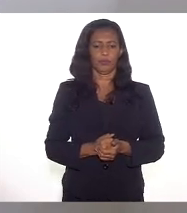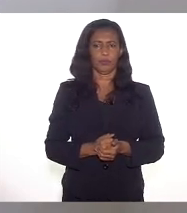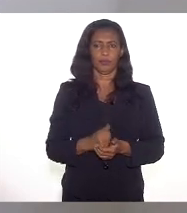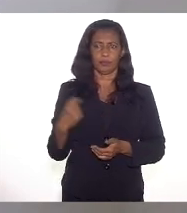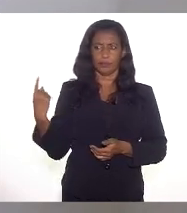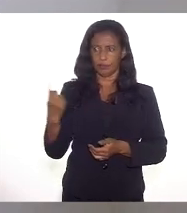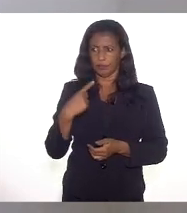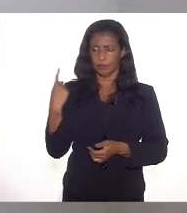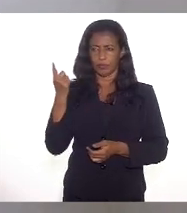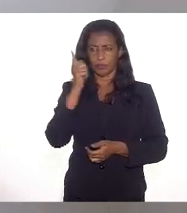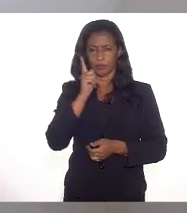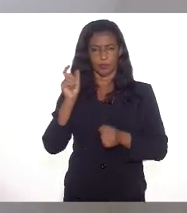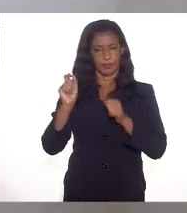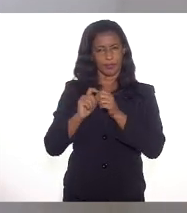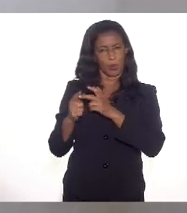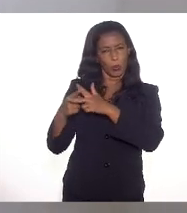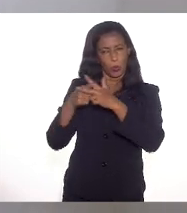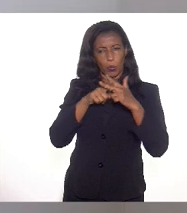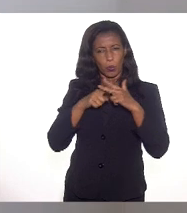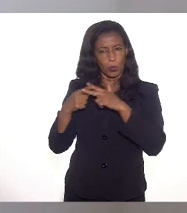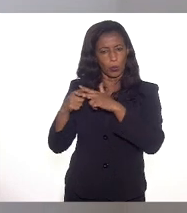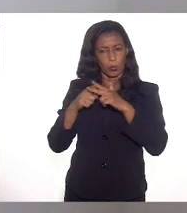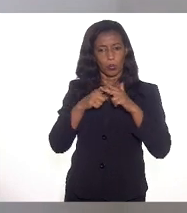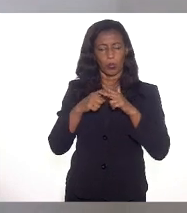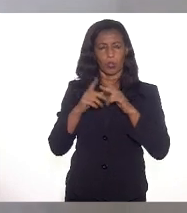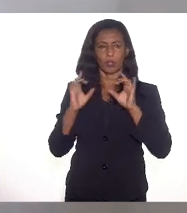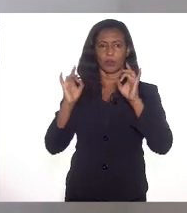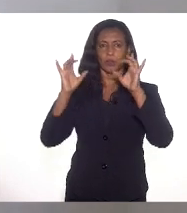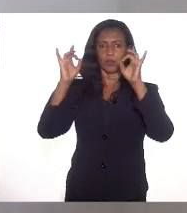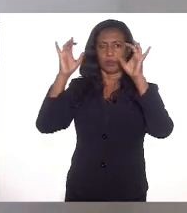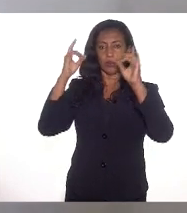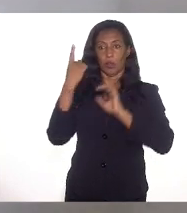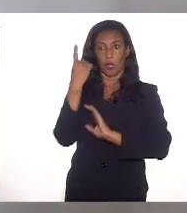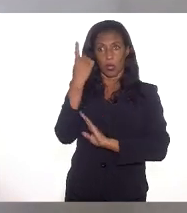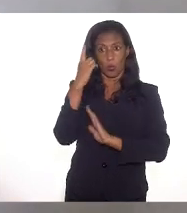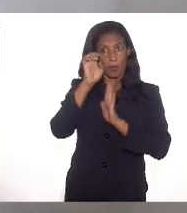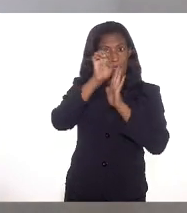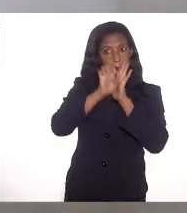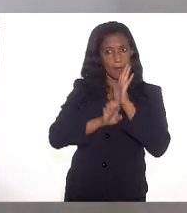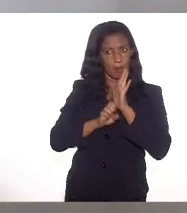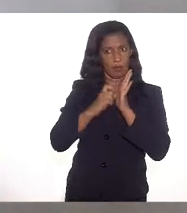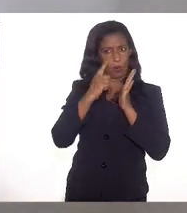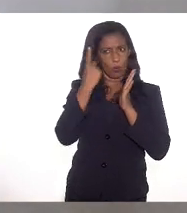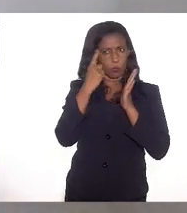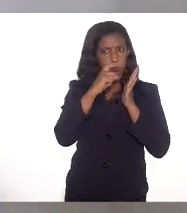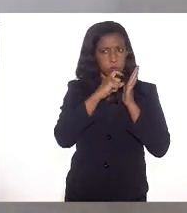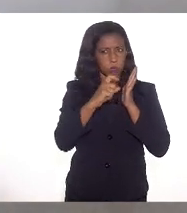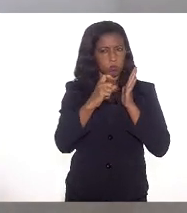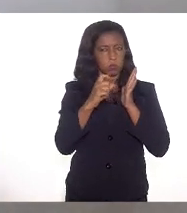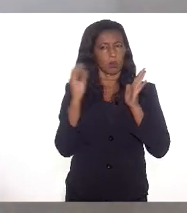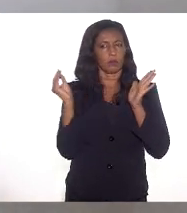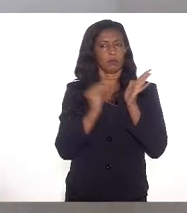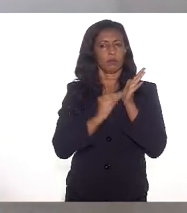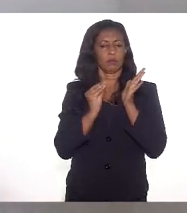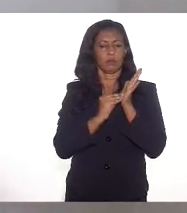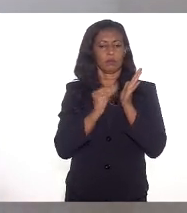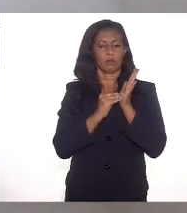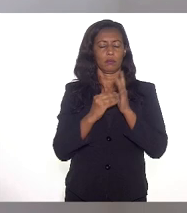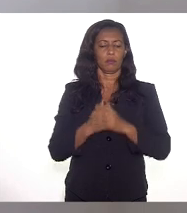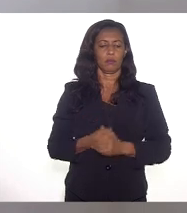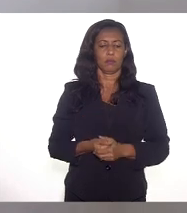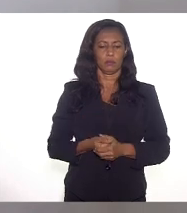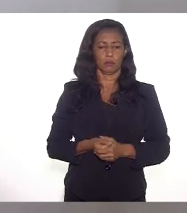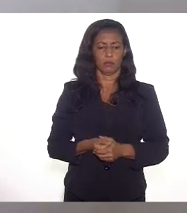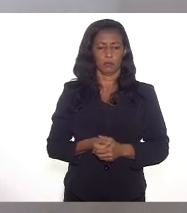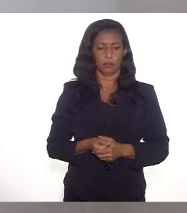ainda alguns ajustes, especial em uma emenda, uma única emenda que ficou pendente. É isso,